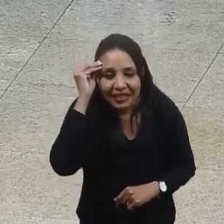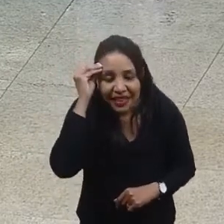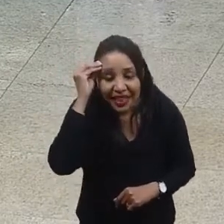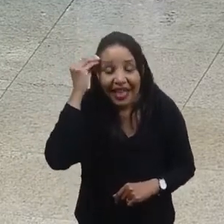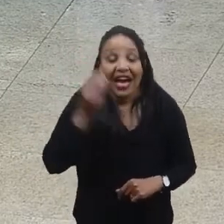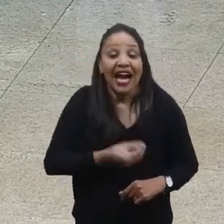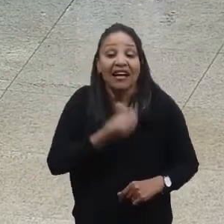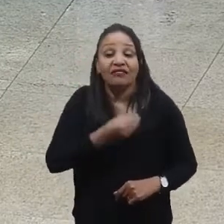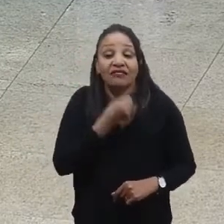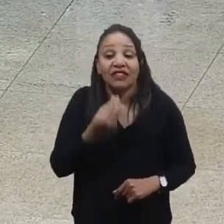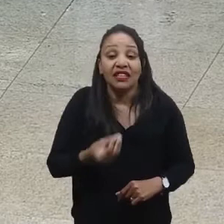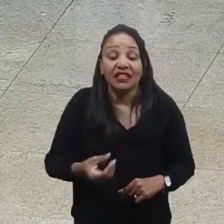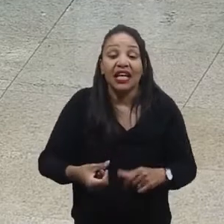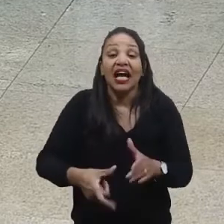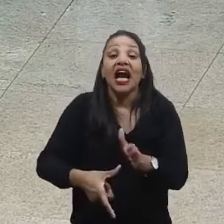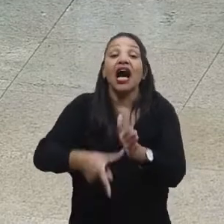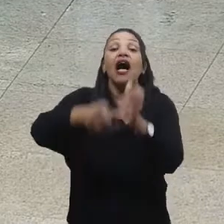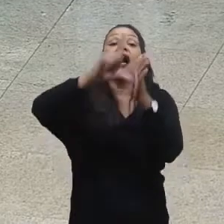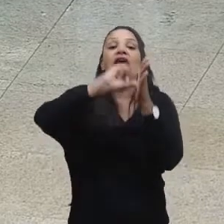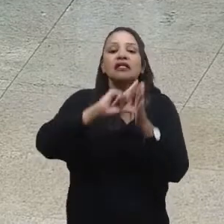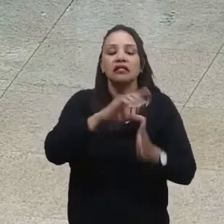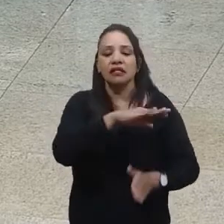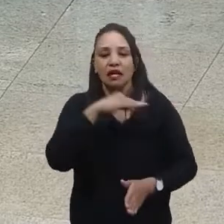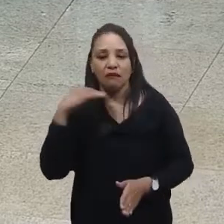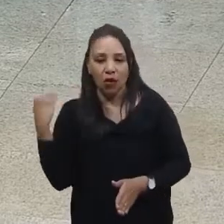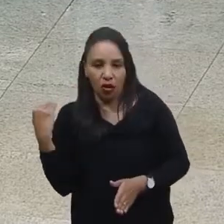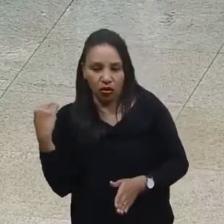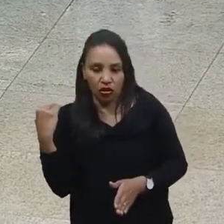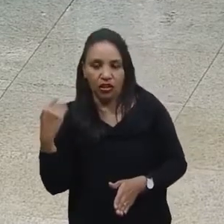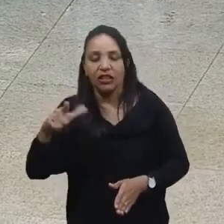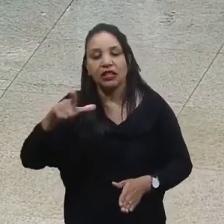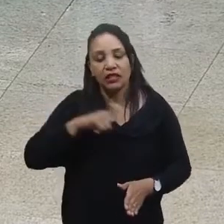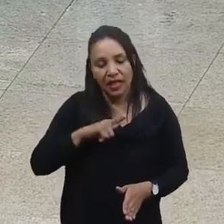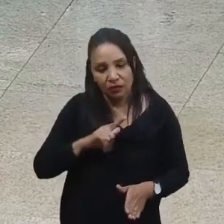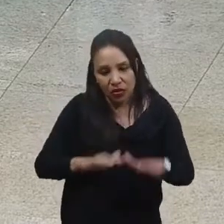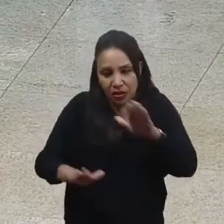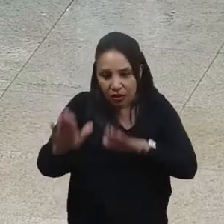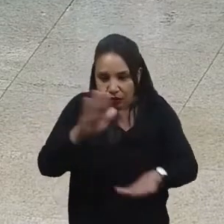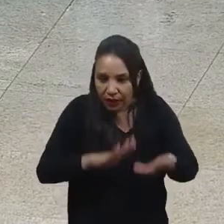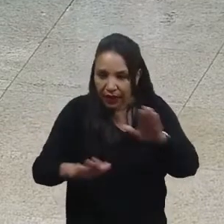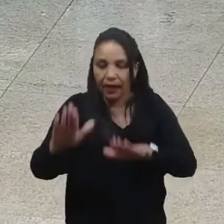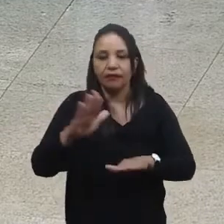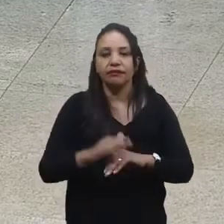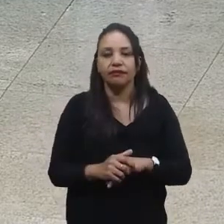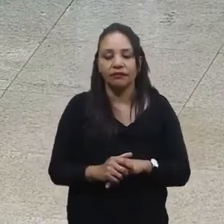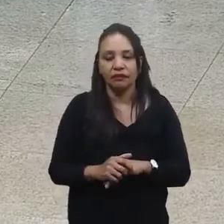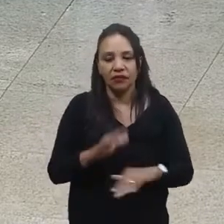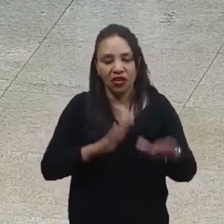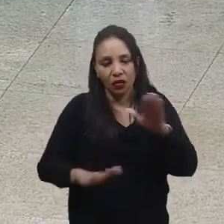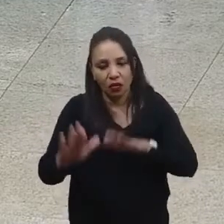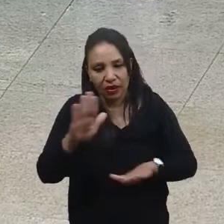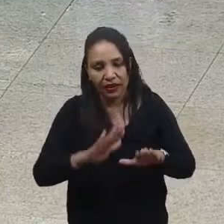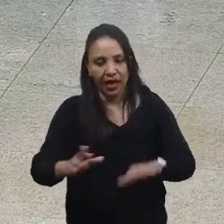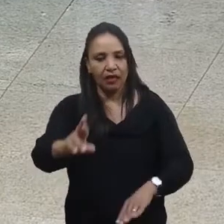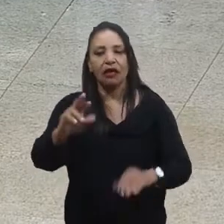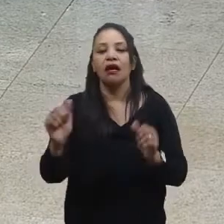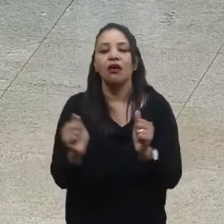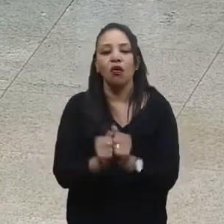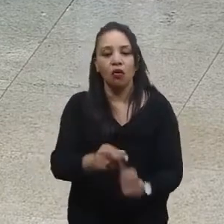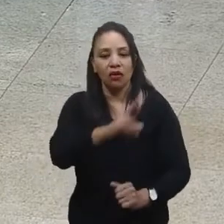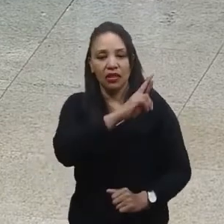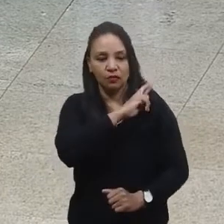a vida antes da morte que está na nossas mãos que nós devemos cuidar cuidar com toda responsabilidade